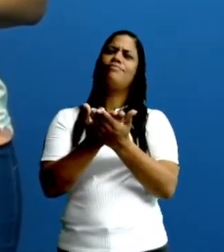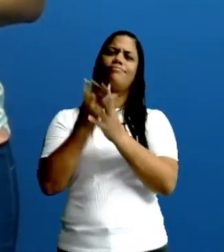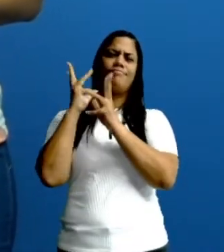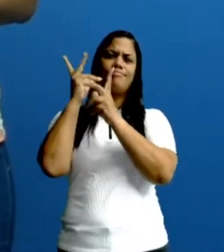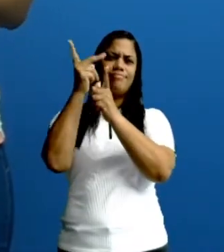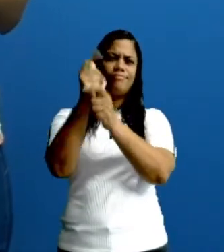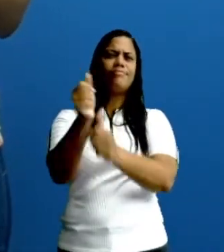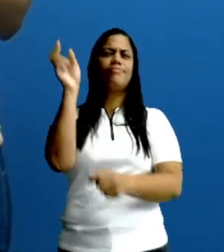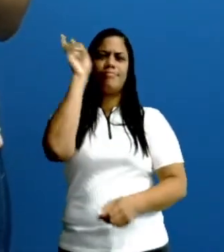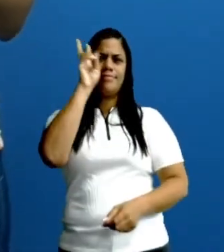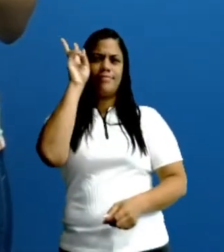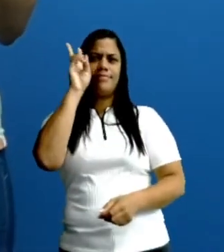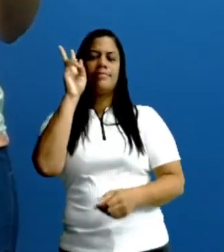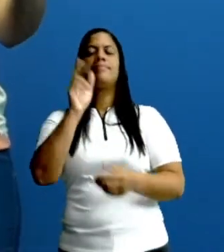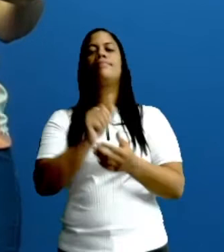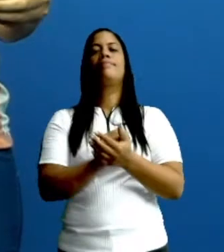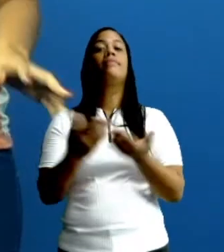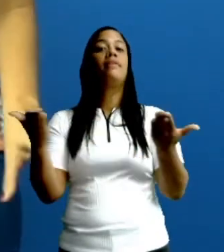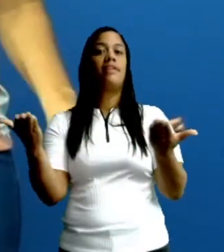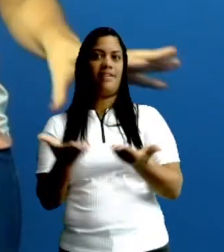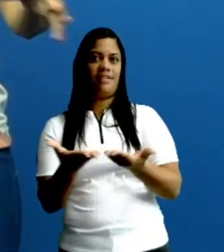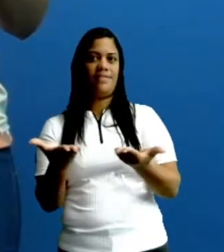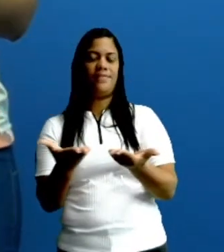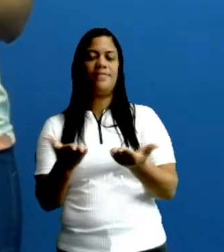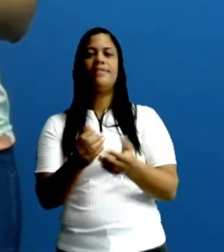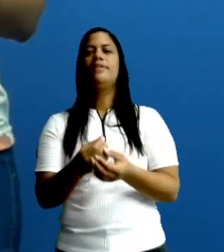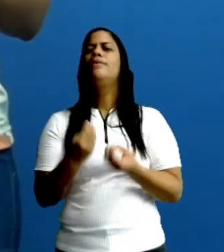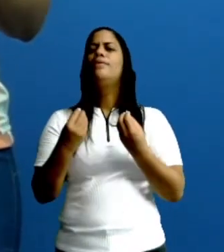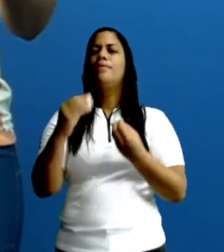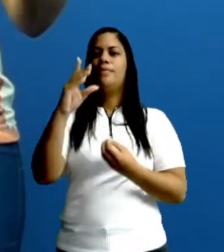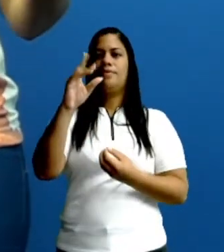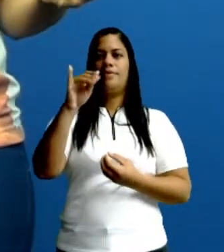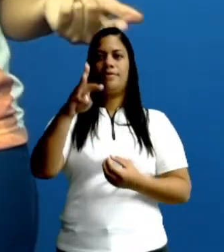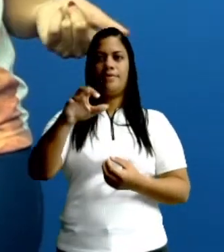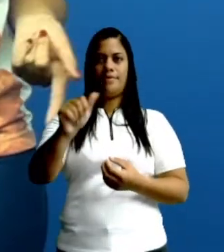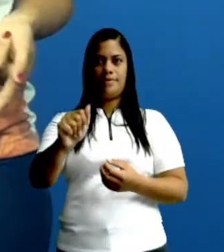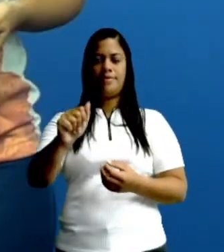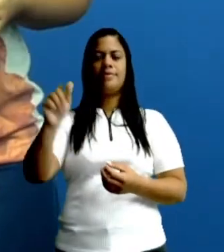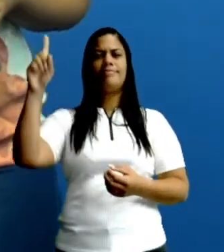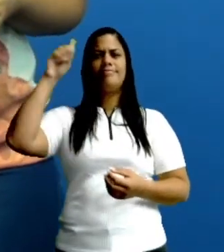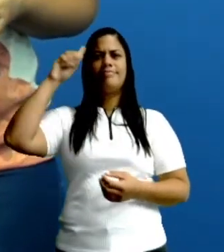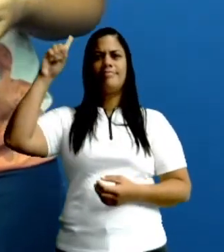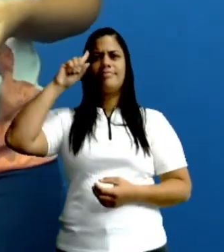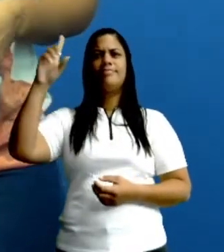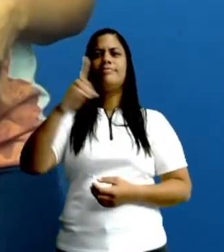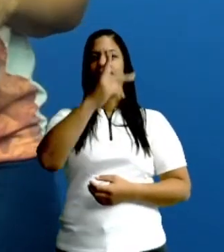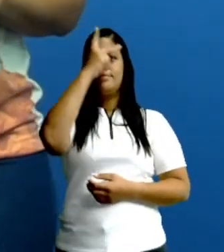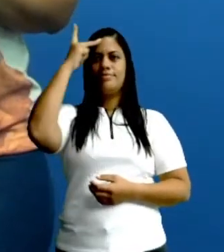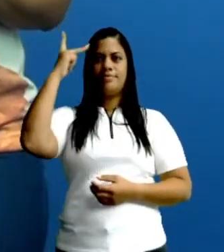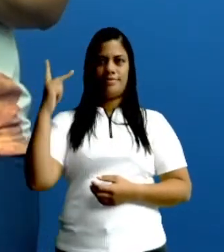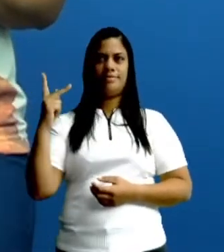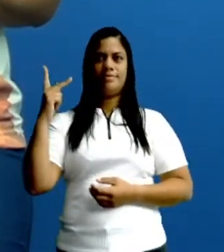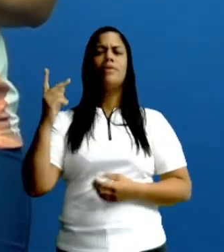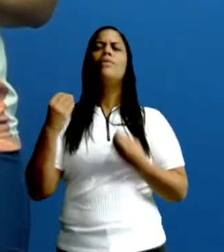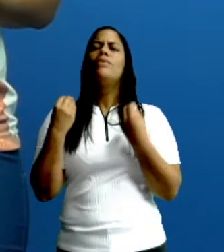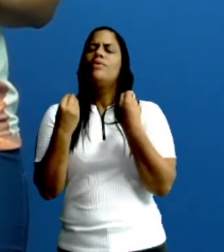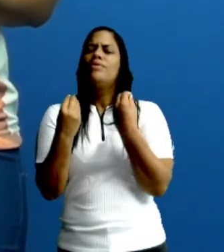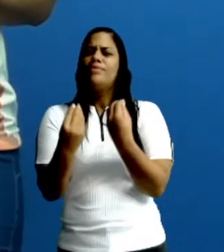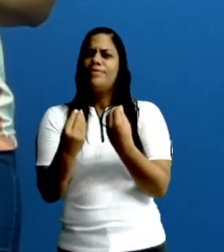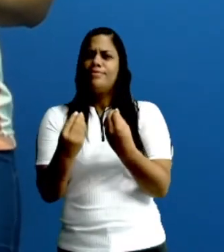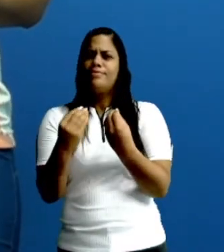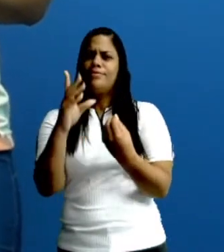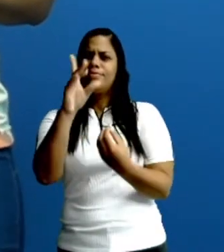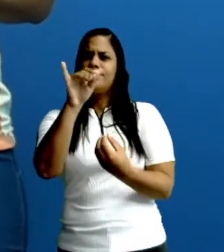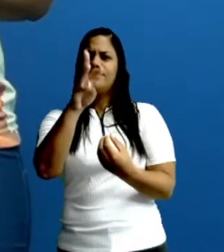revisão. Agora nós vamos ver como o clima vai interferir no dia a dia das pessoas, né? Como é que esse clima